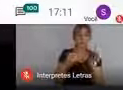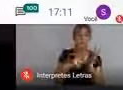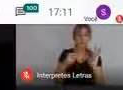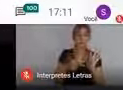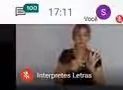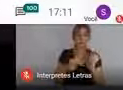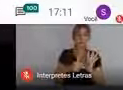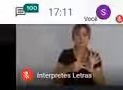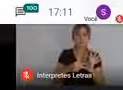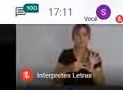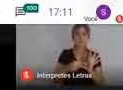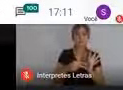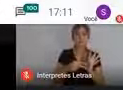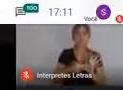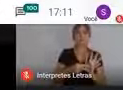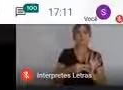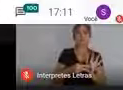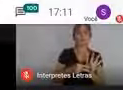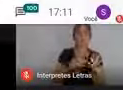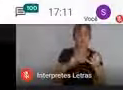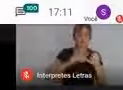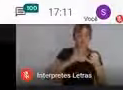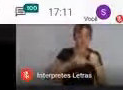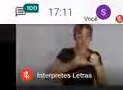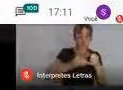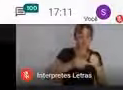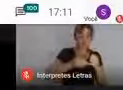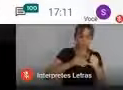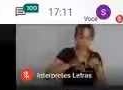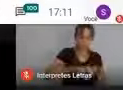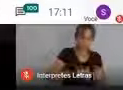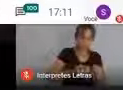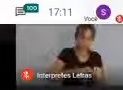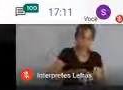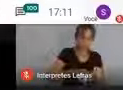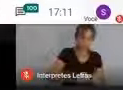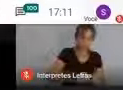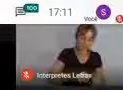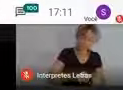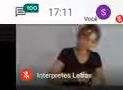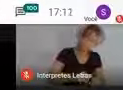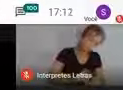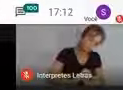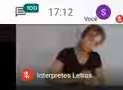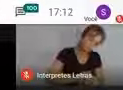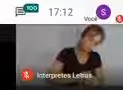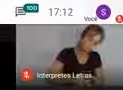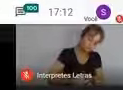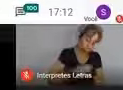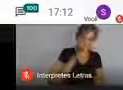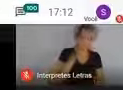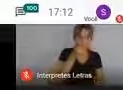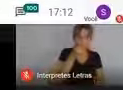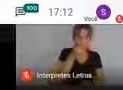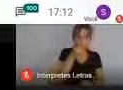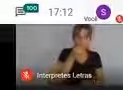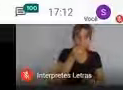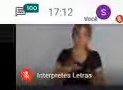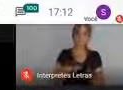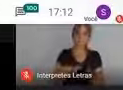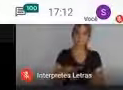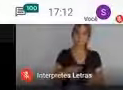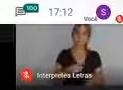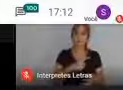de feijão e ou carne picada. Então teria picadinho, bobó e sarrabuco.